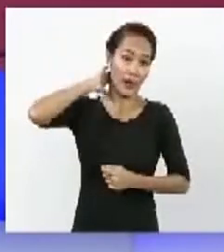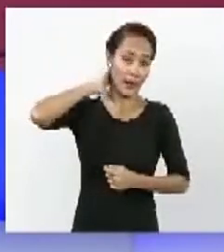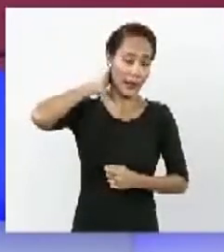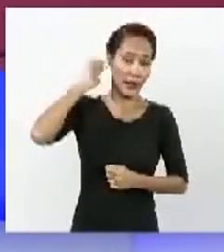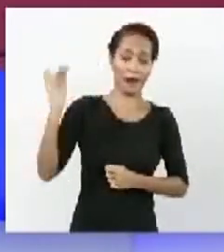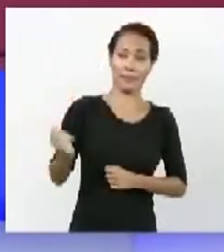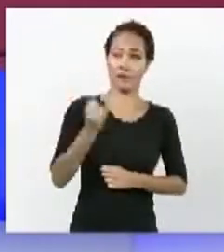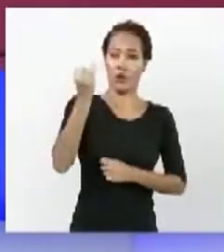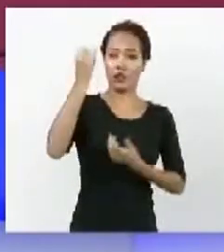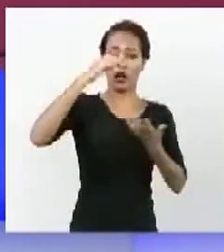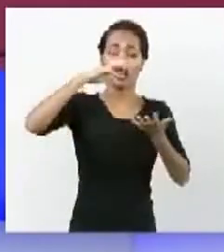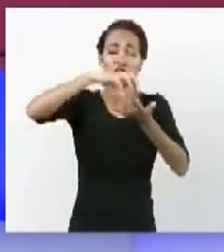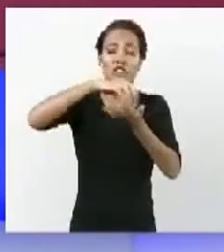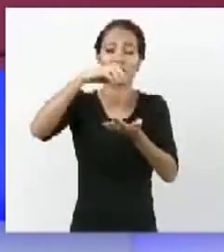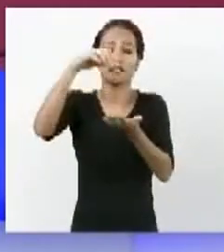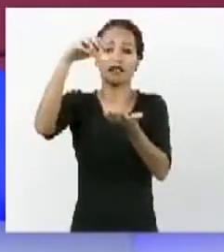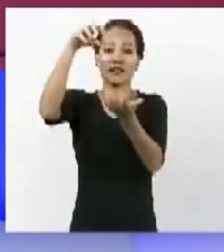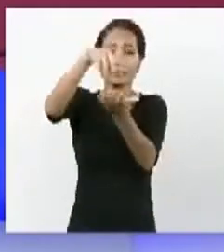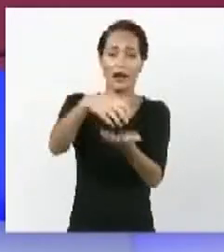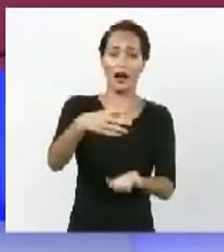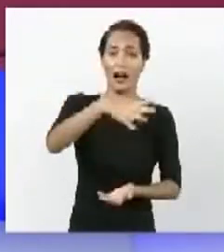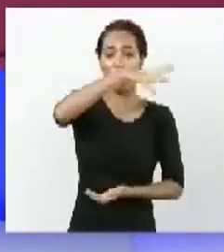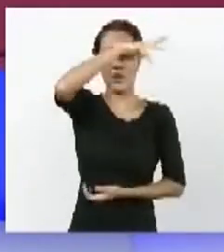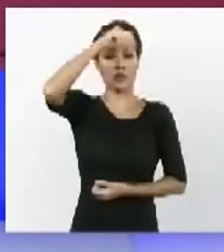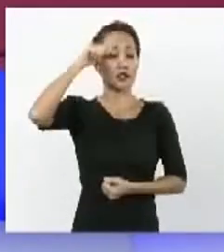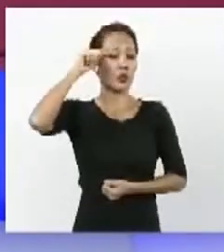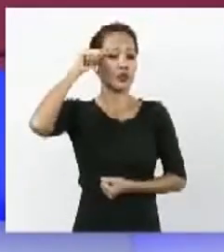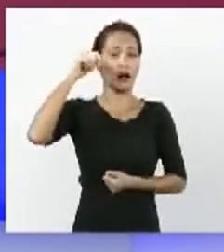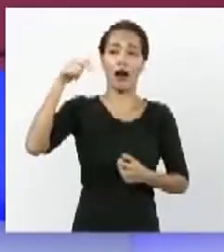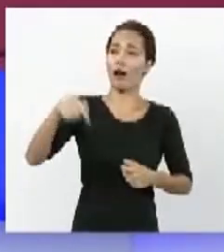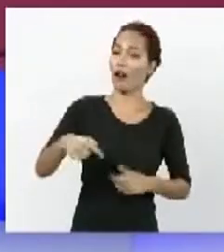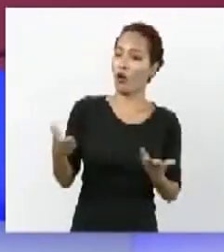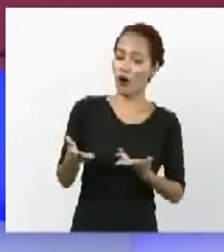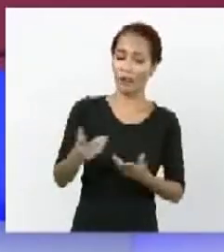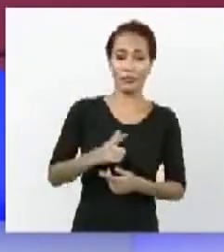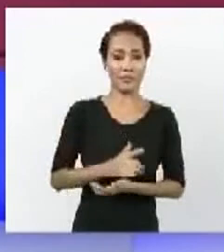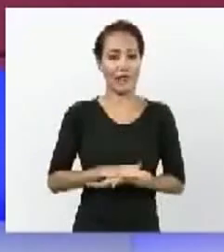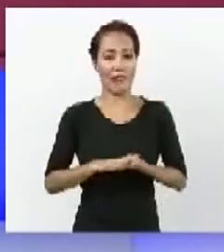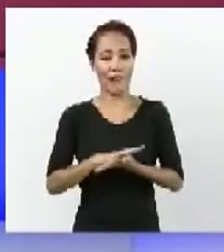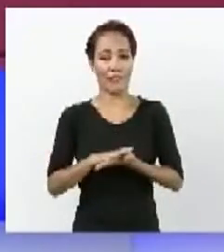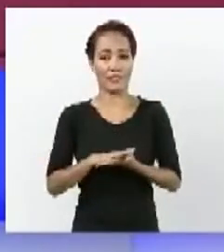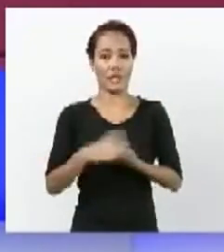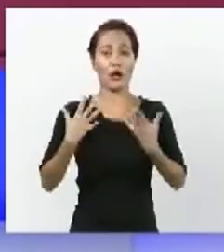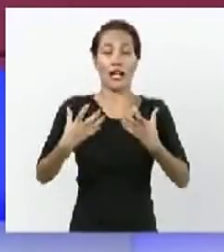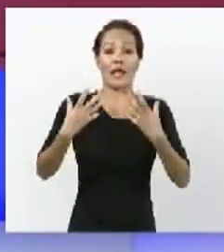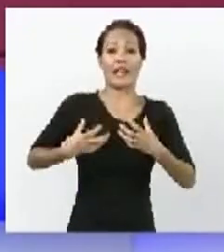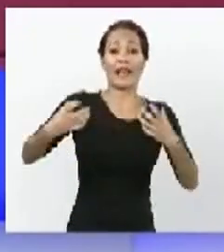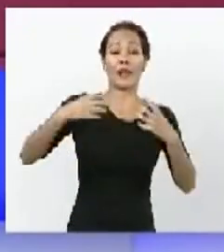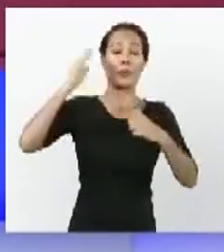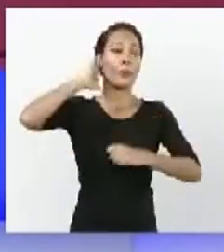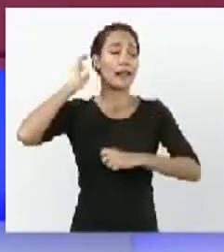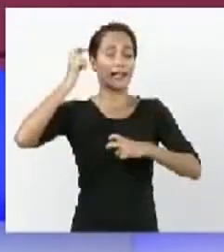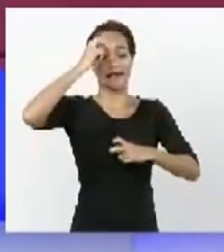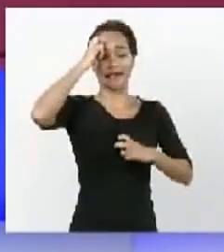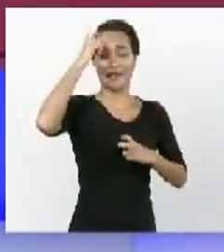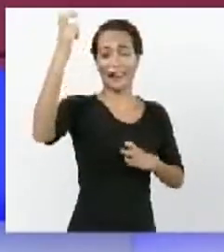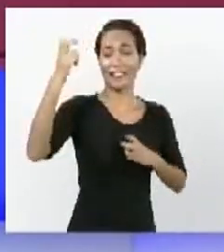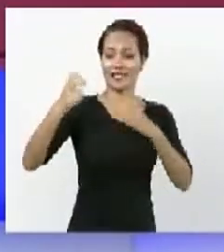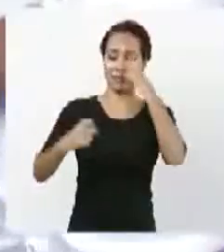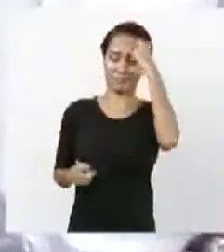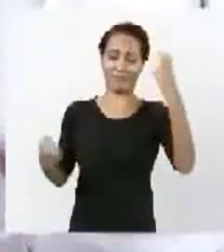20 anos. Acredite, confie, nós temos coragem para resolver. Queremos uma Belém inteligente, integrada e